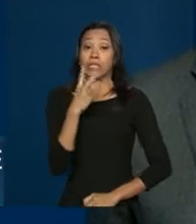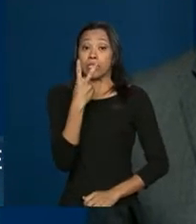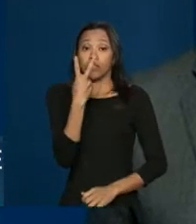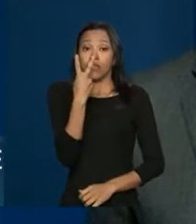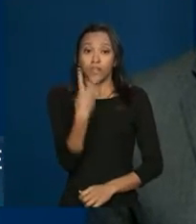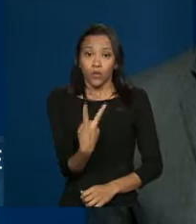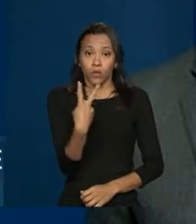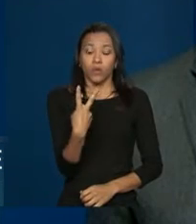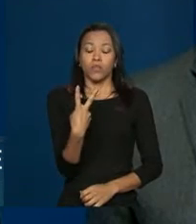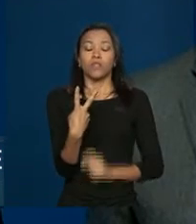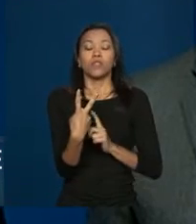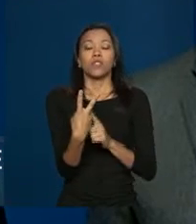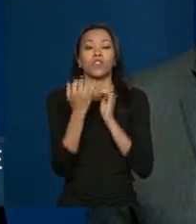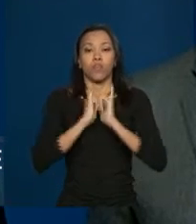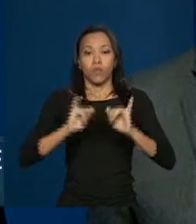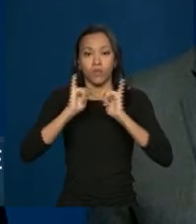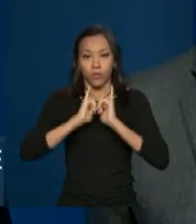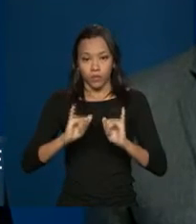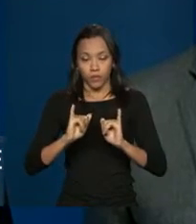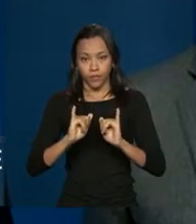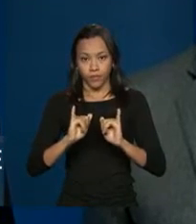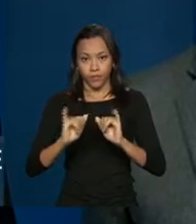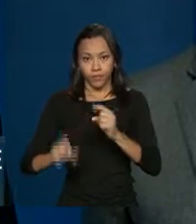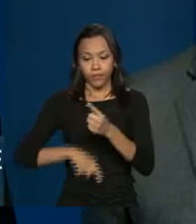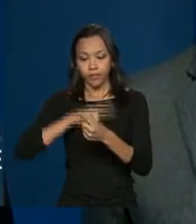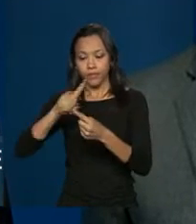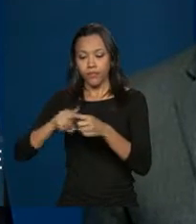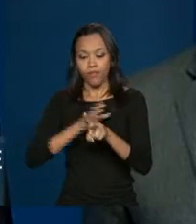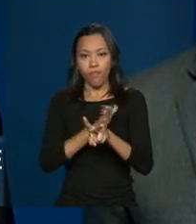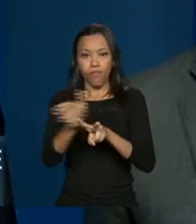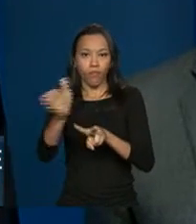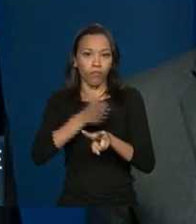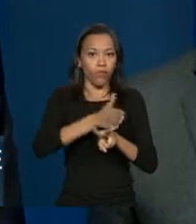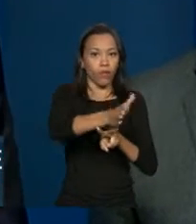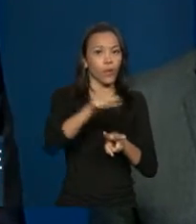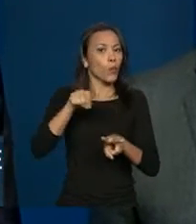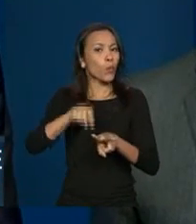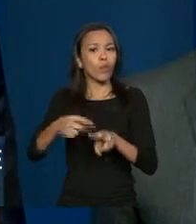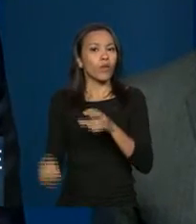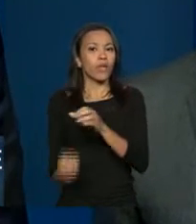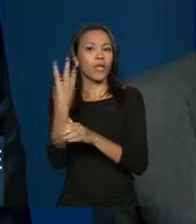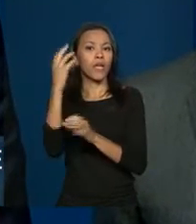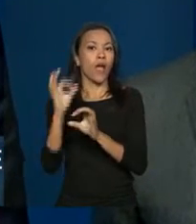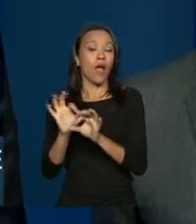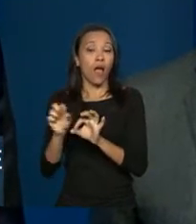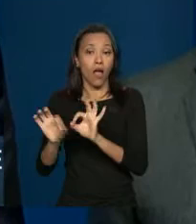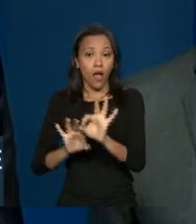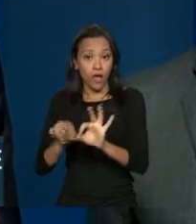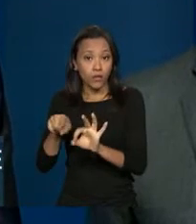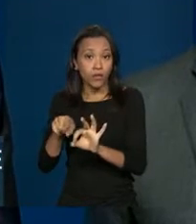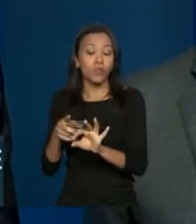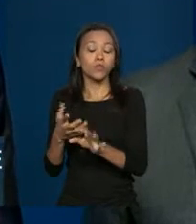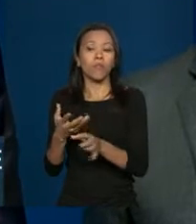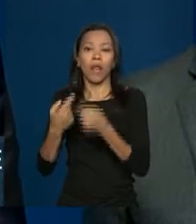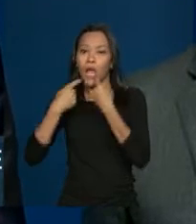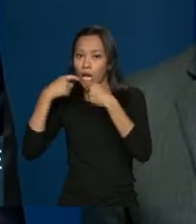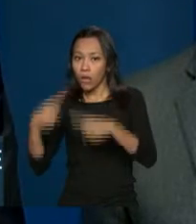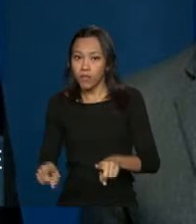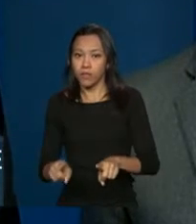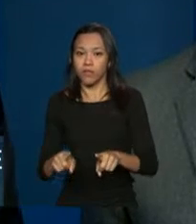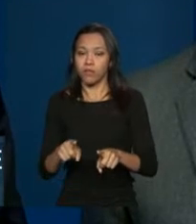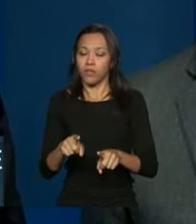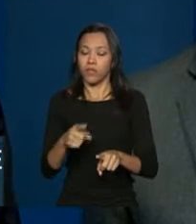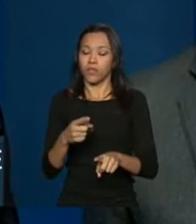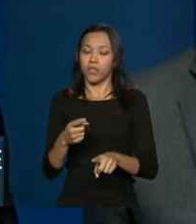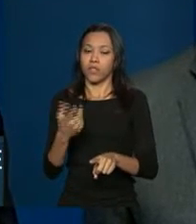dado de denúncia, ou seja, dois canais que foram criados. E esse é um número relevante, Gabriel, que você me perguntava agora há